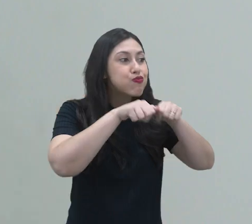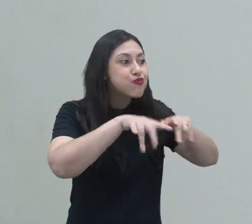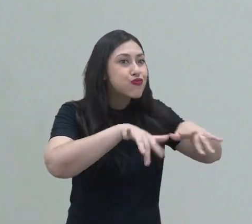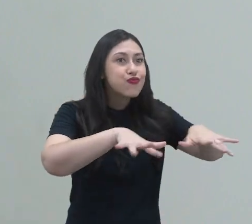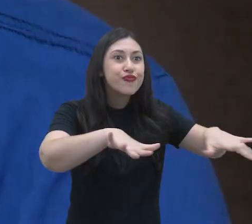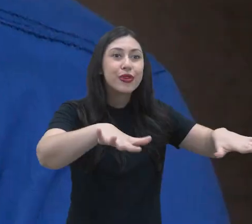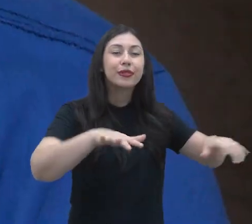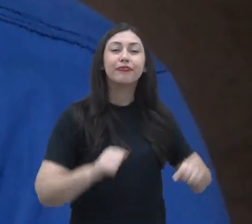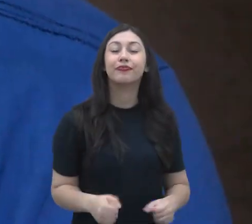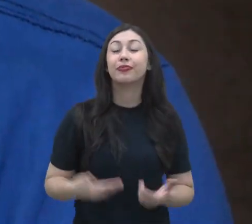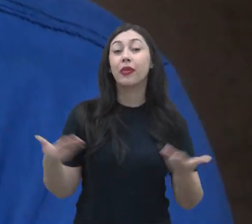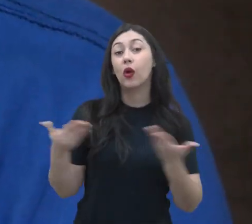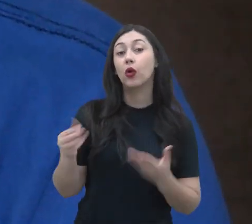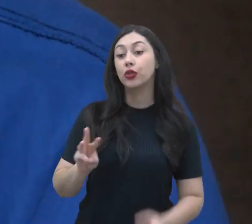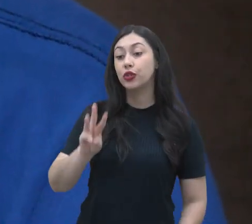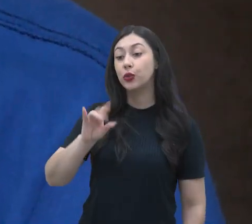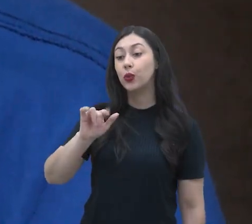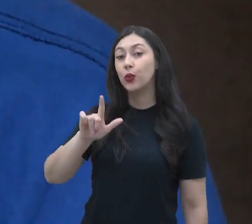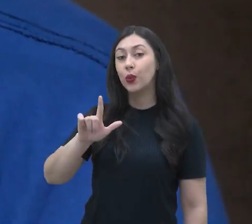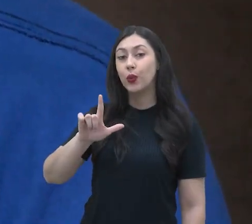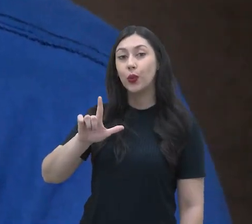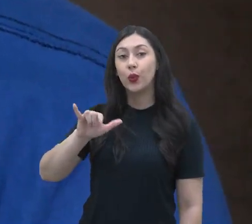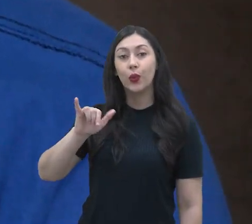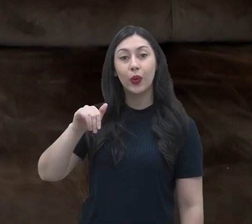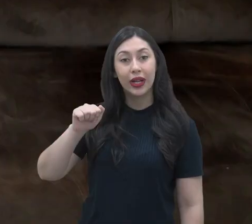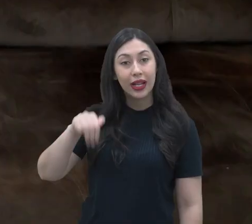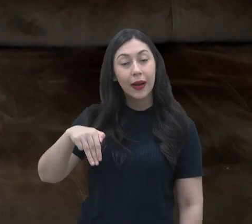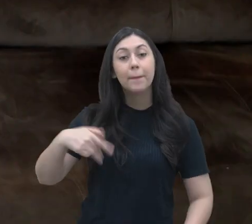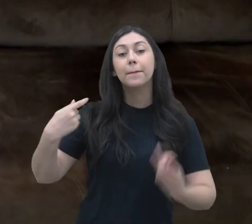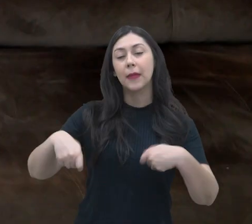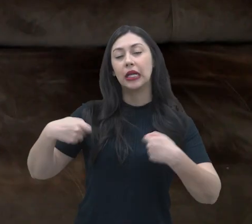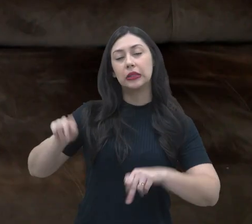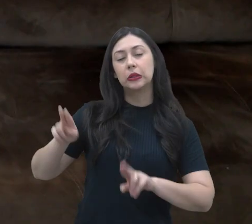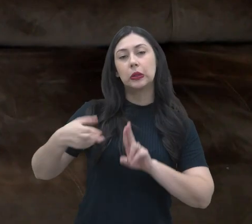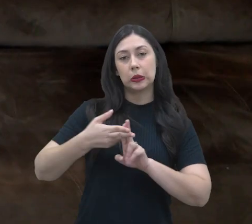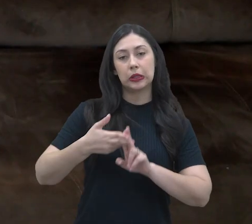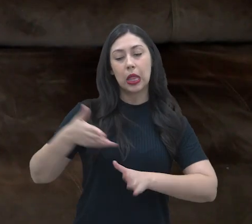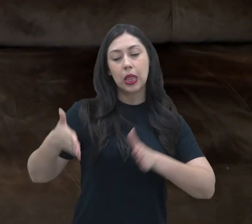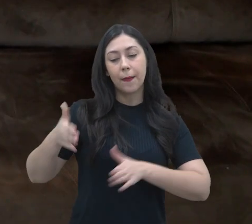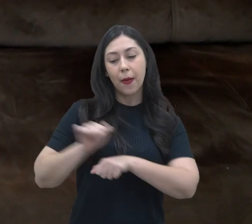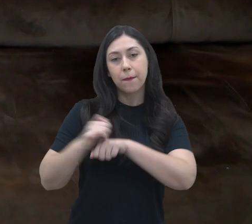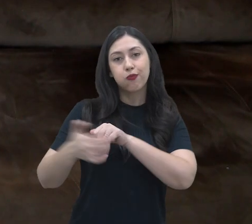até a pontinha. Hoje, a vida do William depende do SUS. Durante a